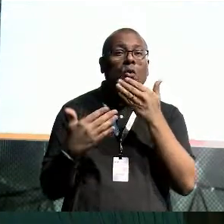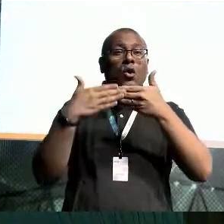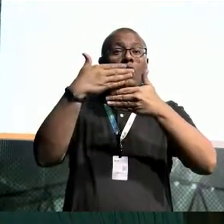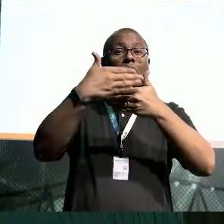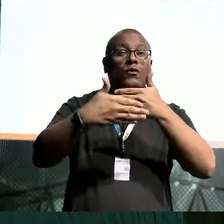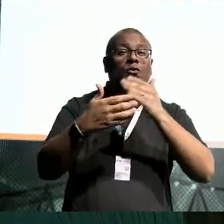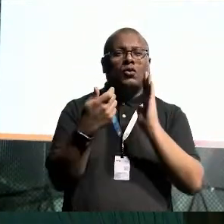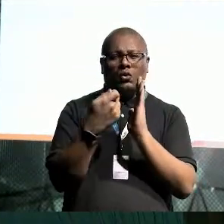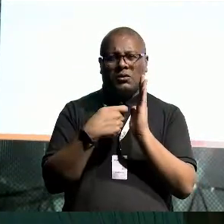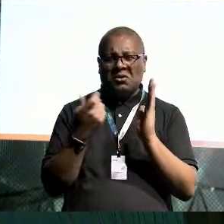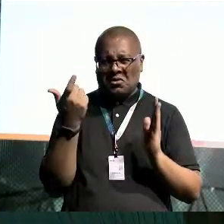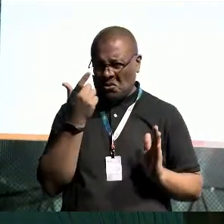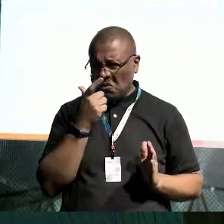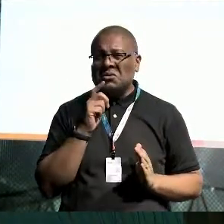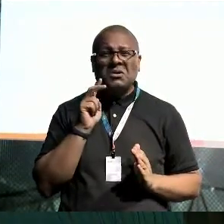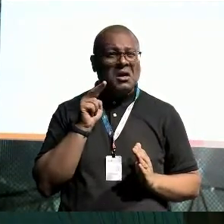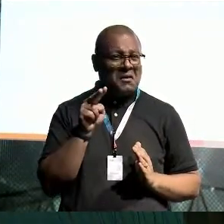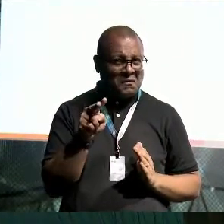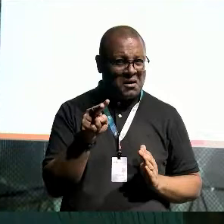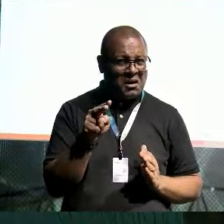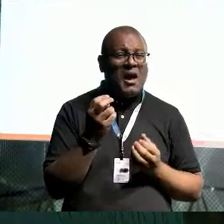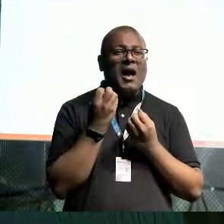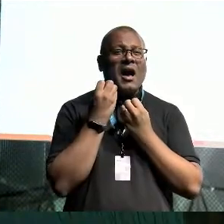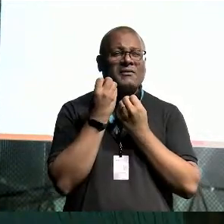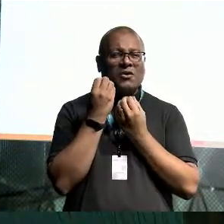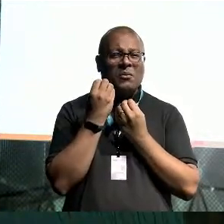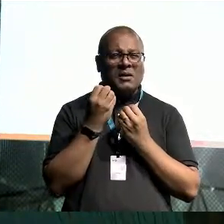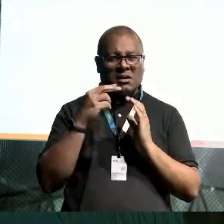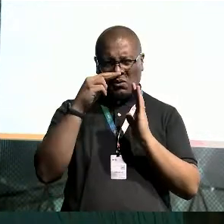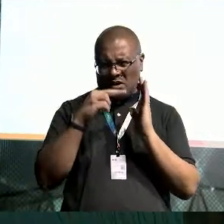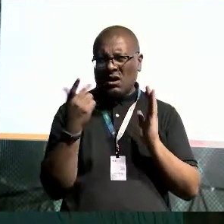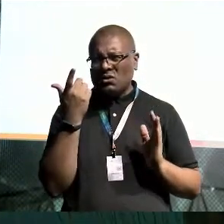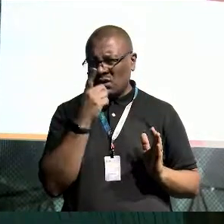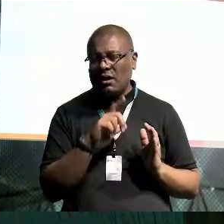com um texto? Ela ainda assim consegue receber a informação desse texto?